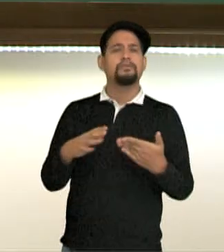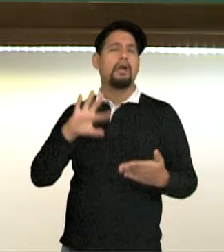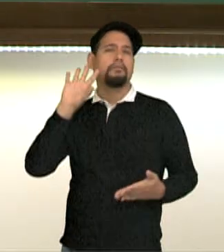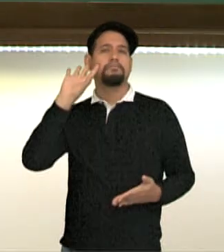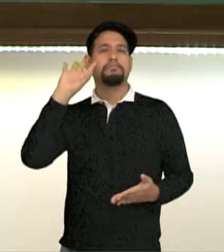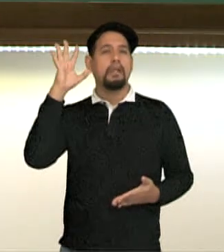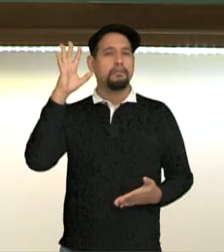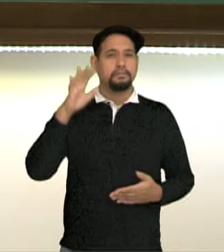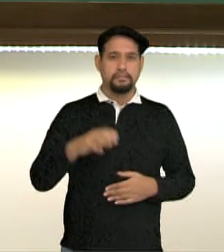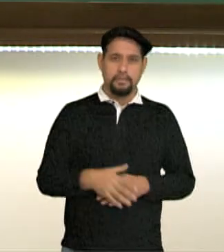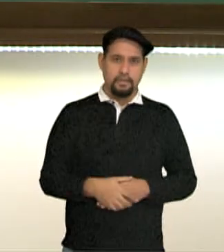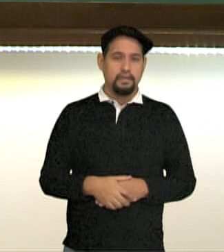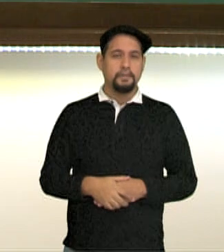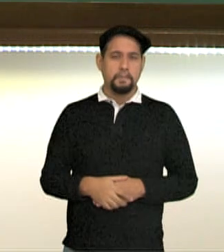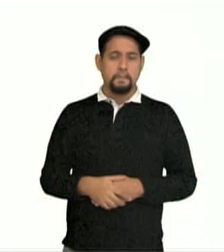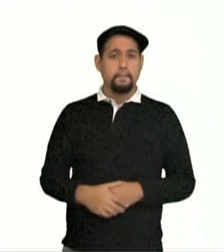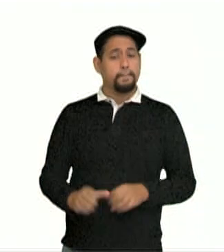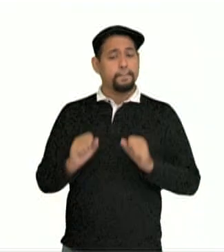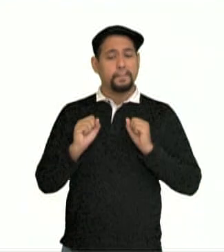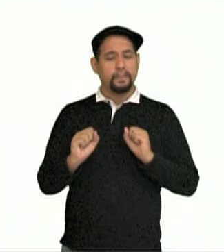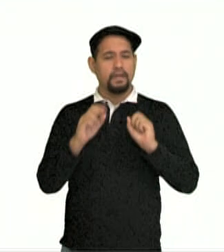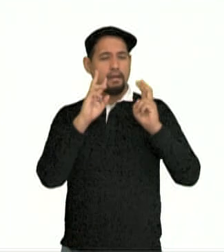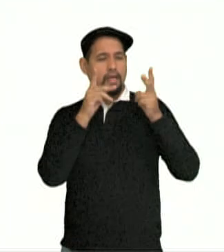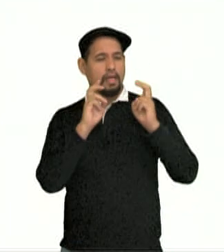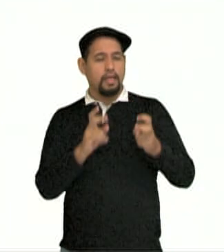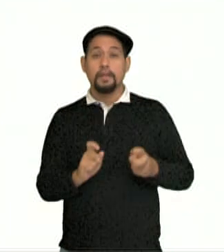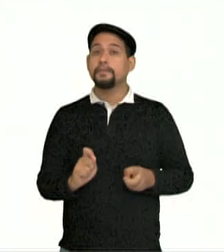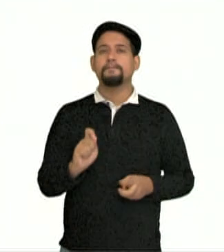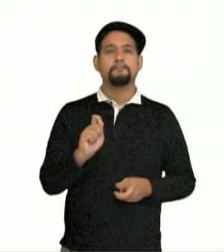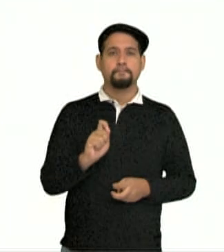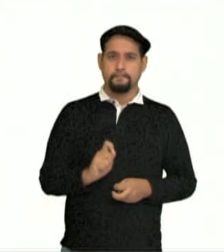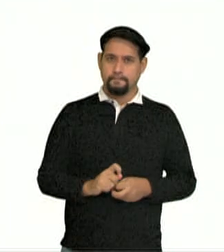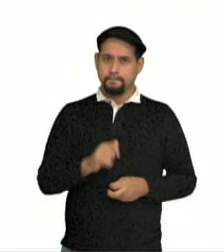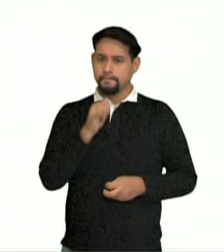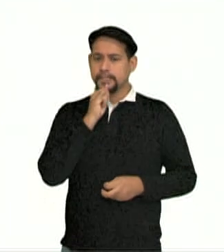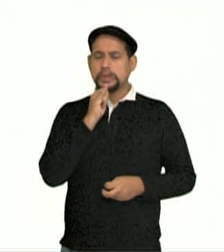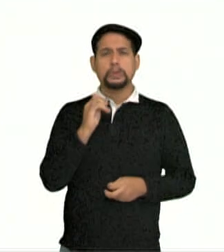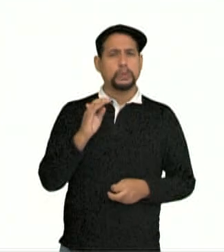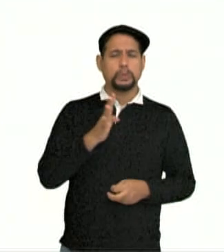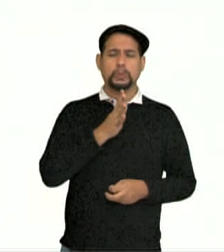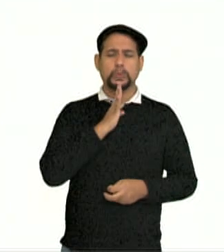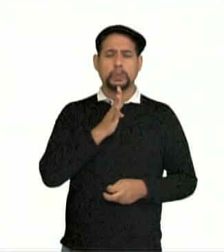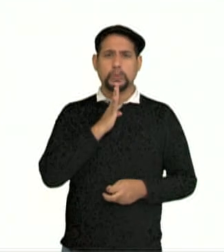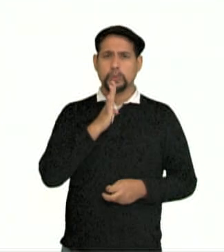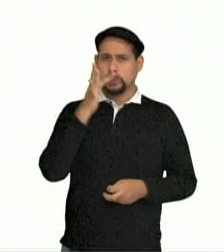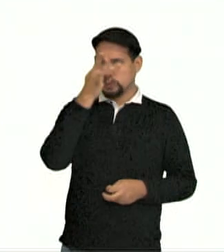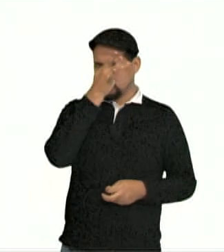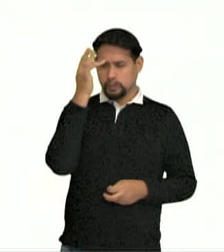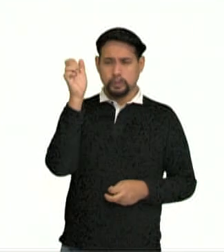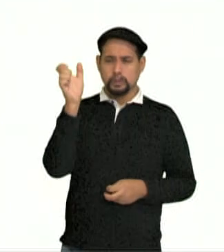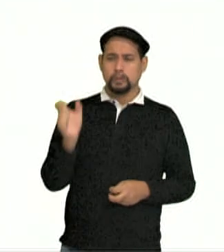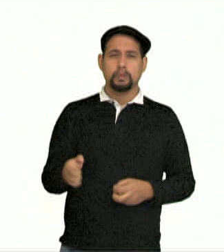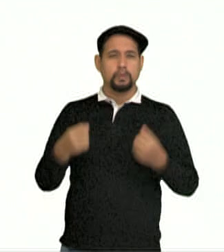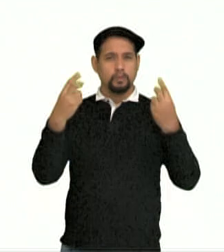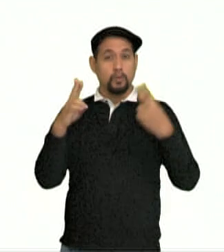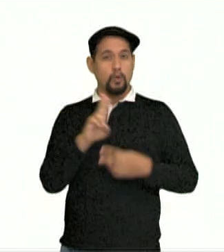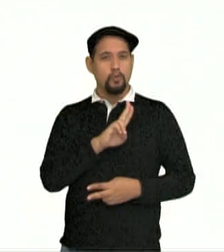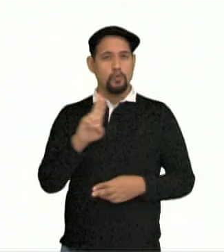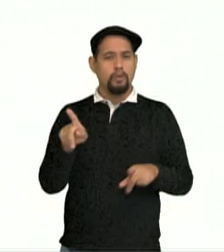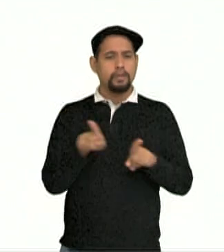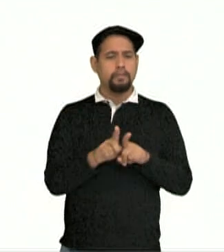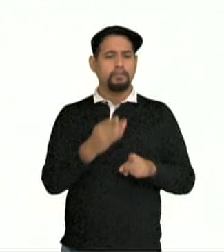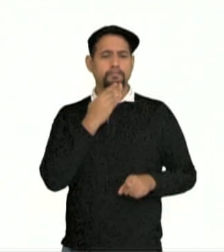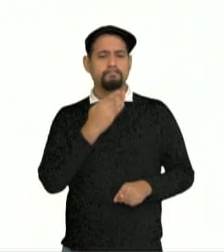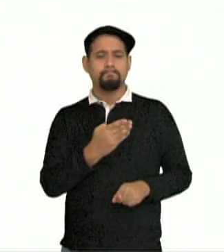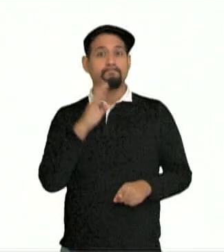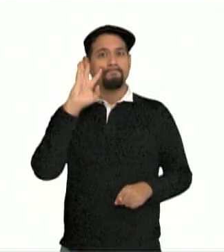efeito? Então, é possível deduzir o quê? Que além de conhecer o cobrador, ao dizer o seu nome, dar uma ordem,